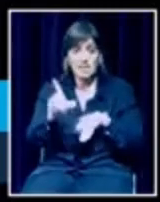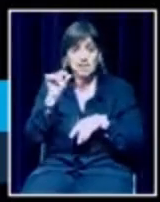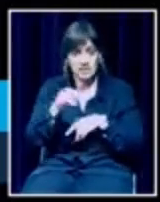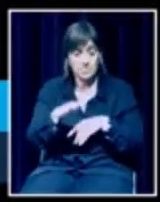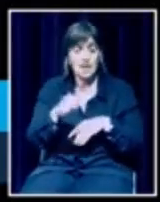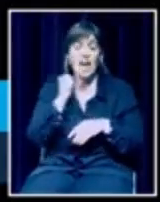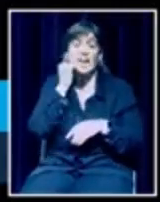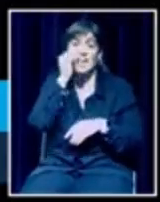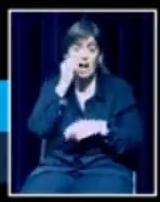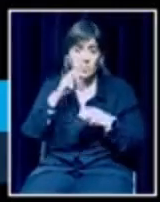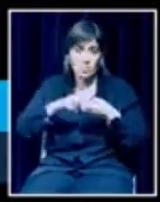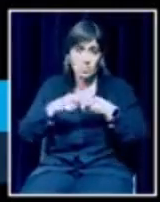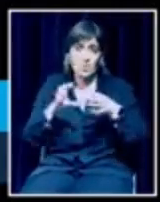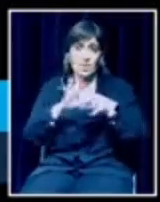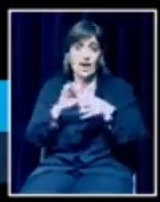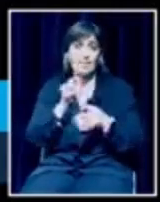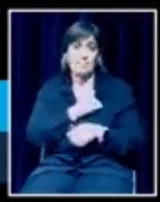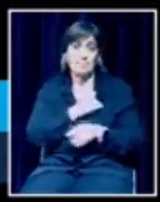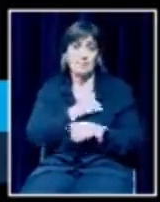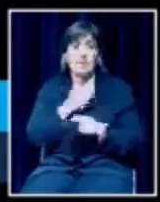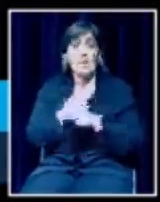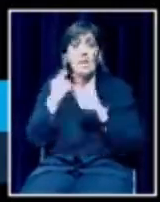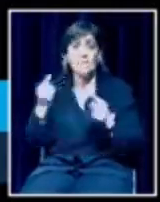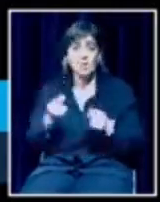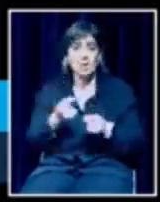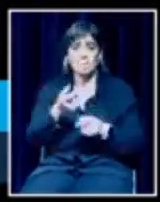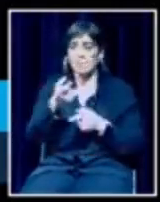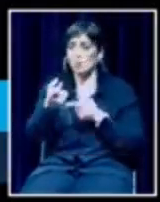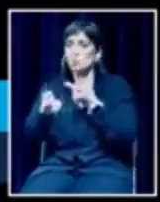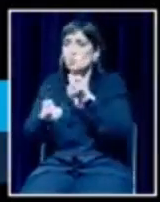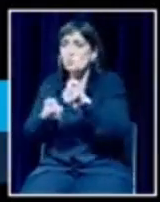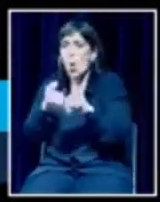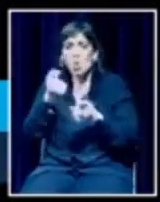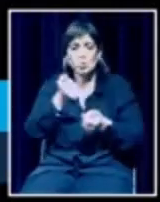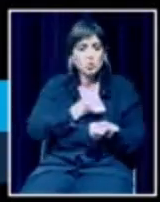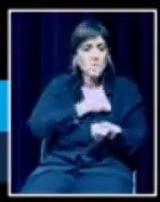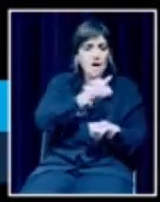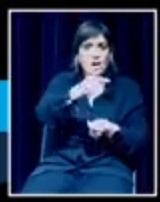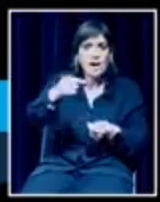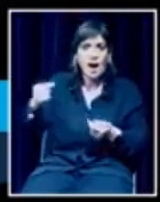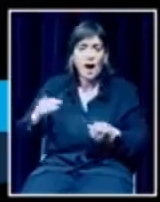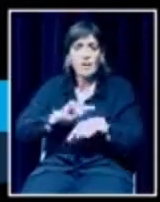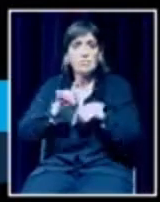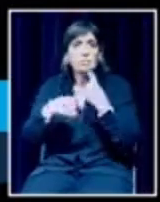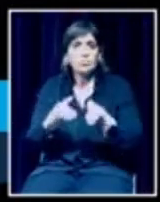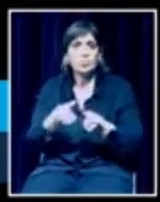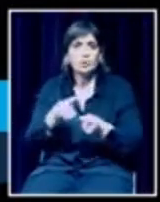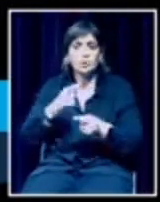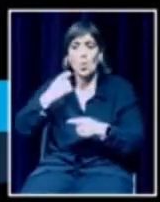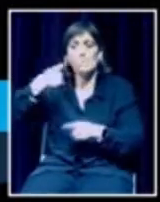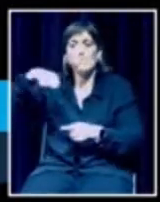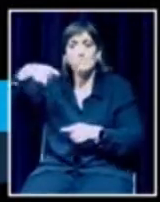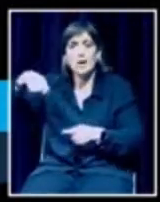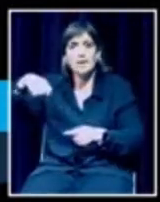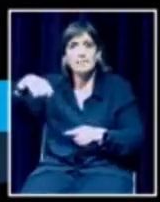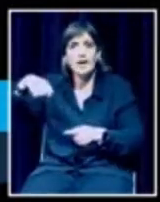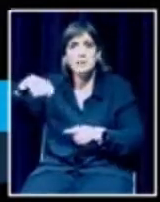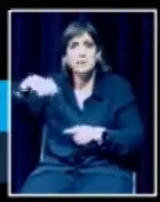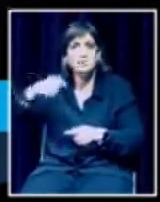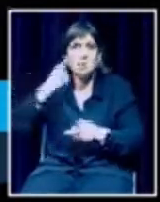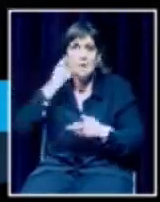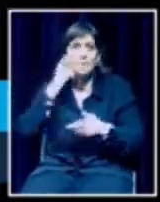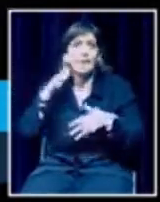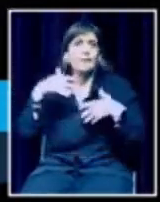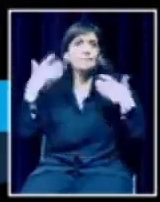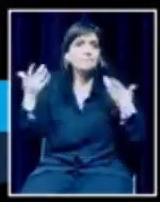problema de habitação porque afinal os poucos Imóveis que restam acabam sendo arrendados para